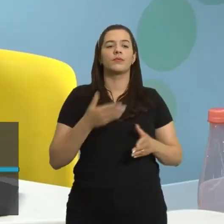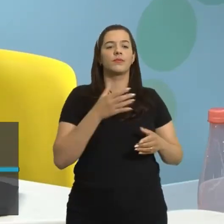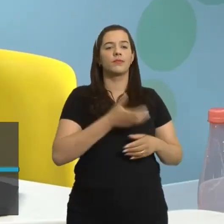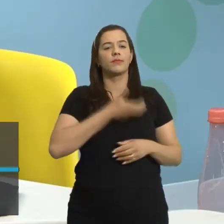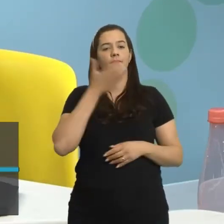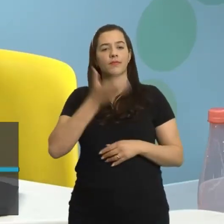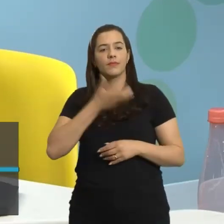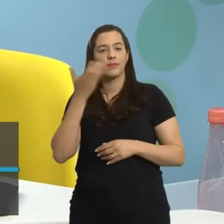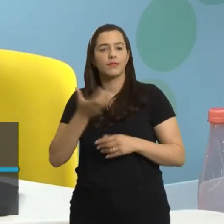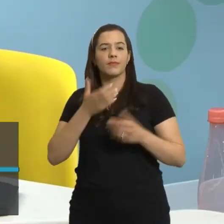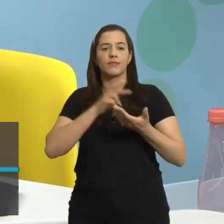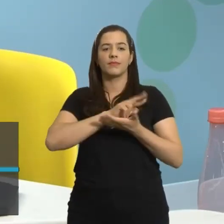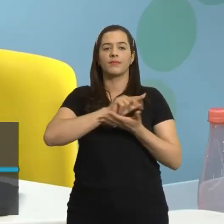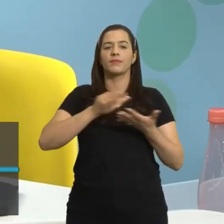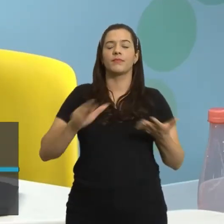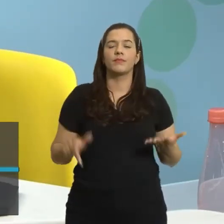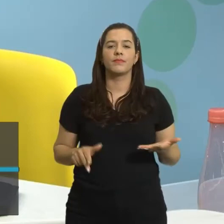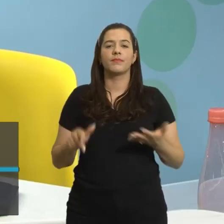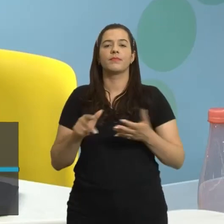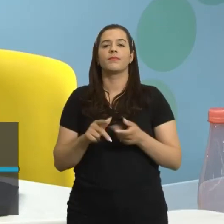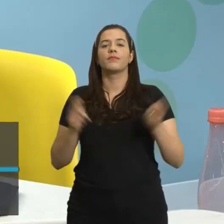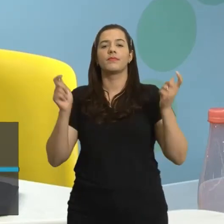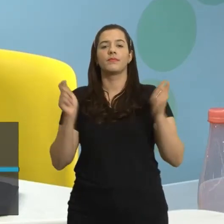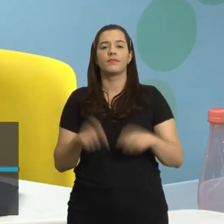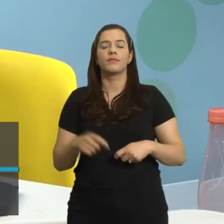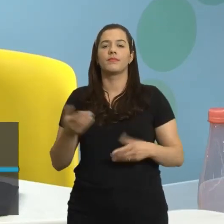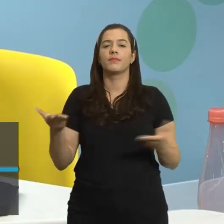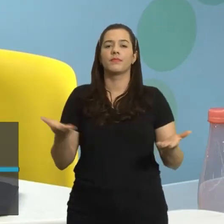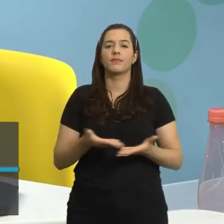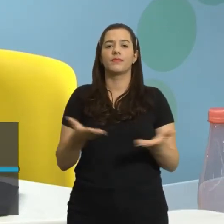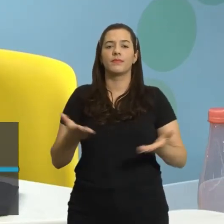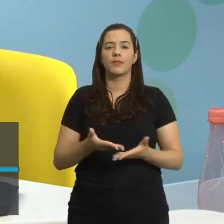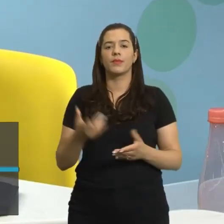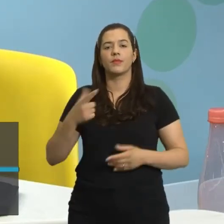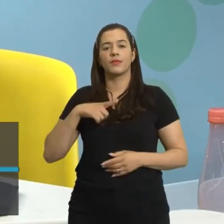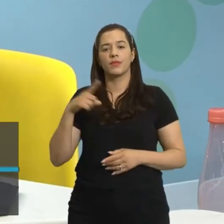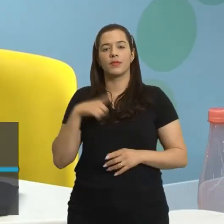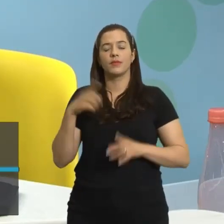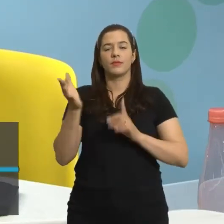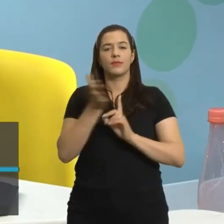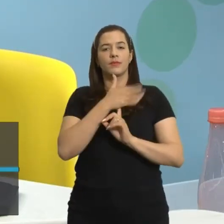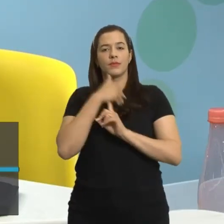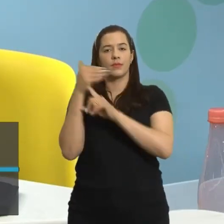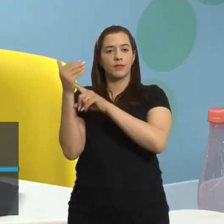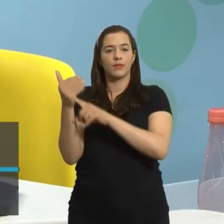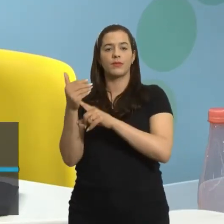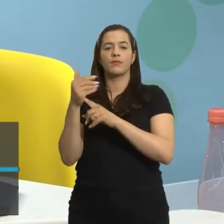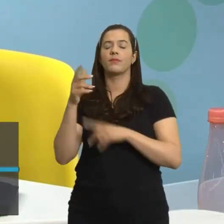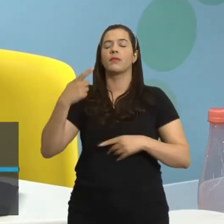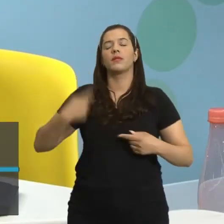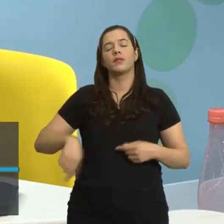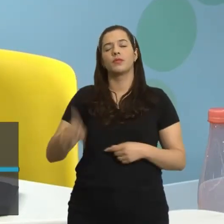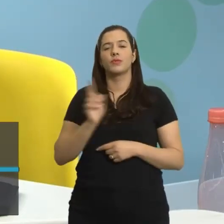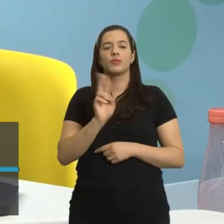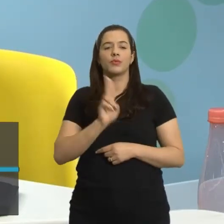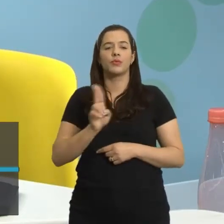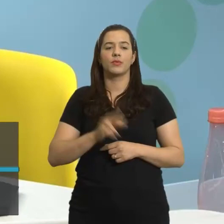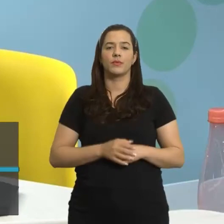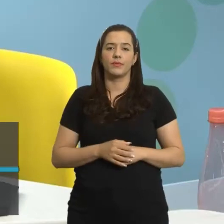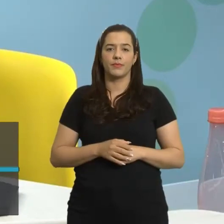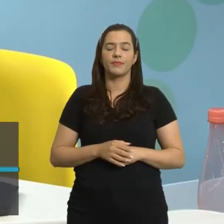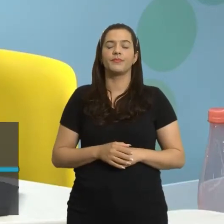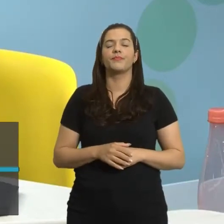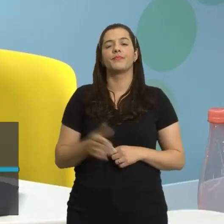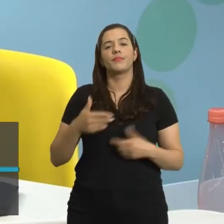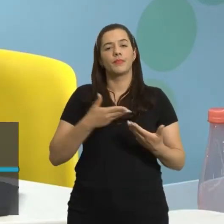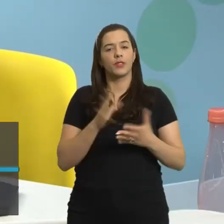de uma série de fatores que hoje nós temos tecnologia para não utilizar tanto sal. Tudo isso